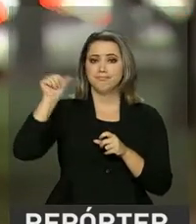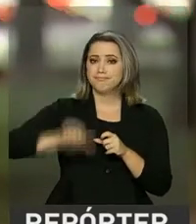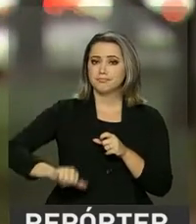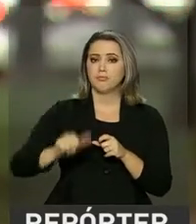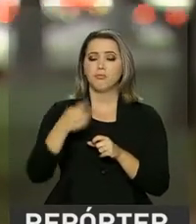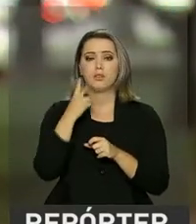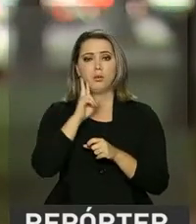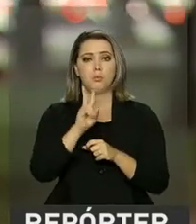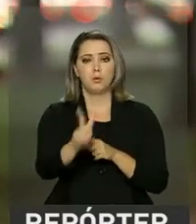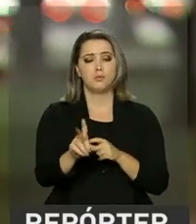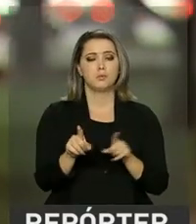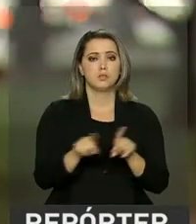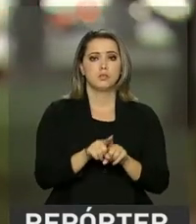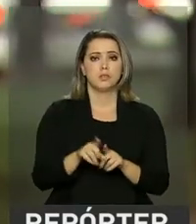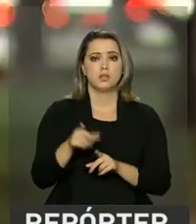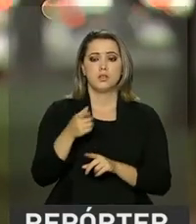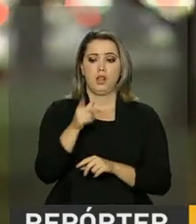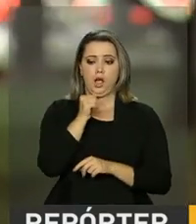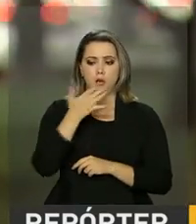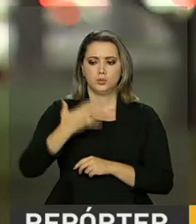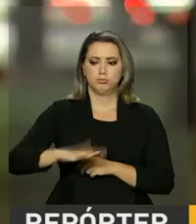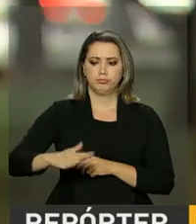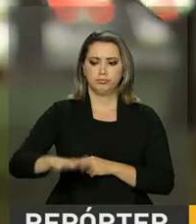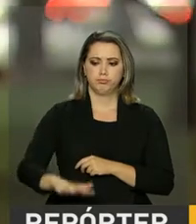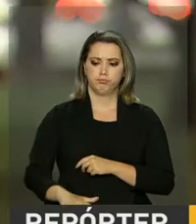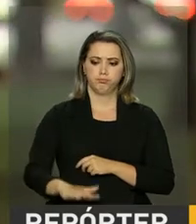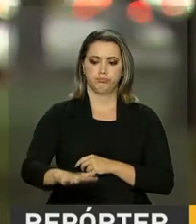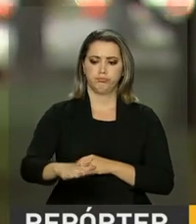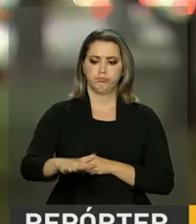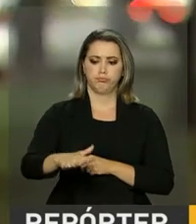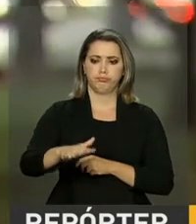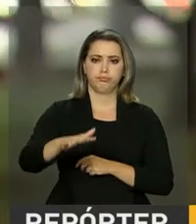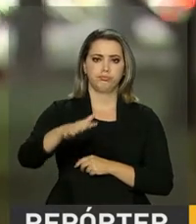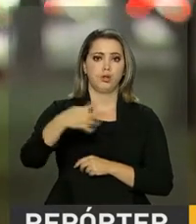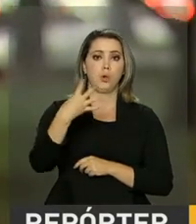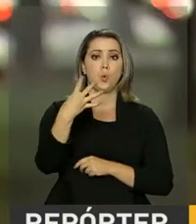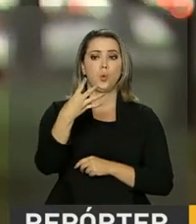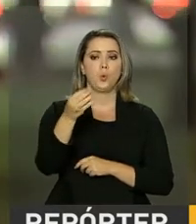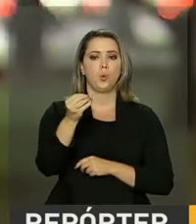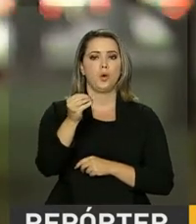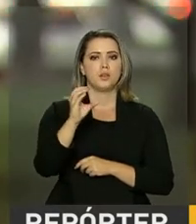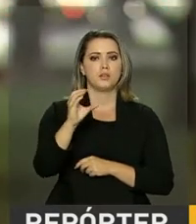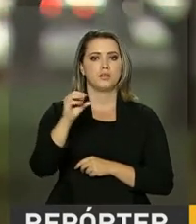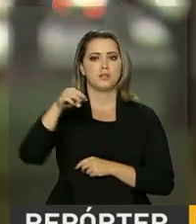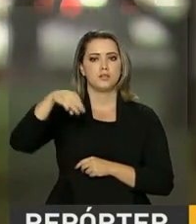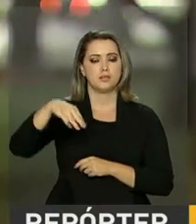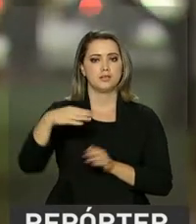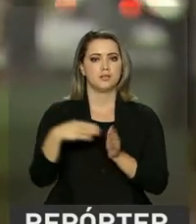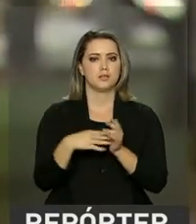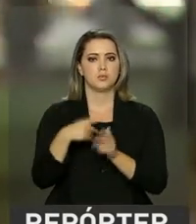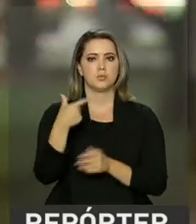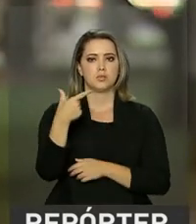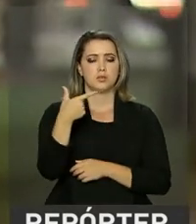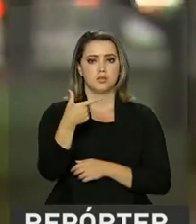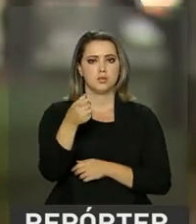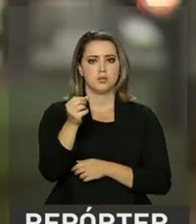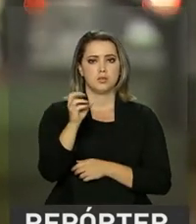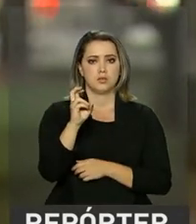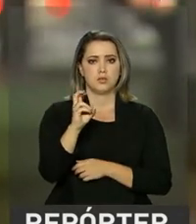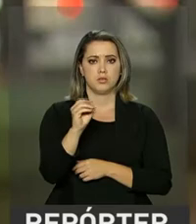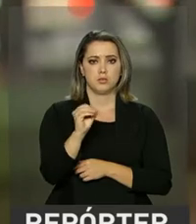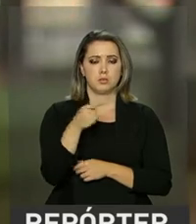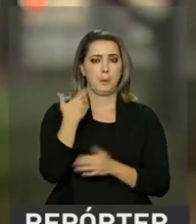relatório apontam que o nível do mar pode aumentar 40 centímetros até 2050 o que poderia causar